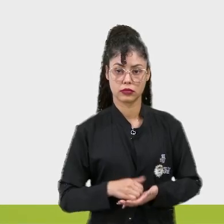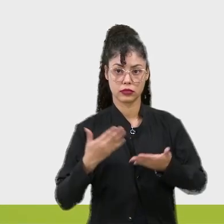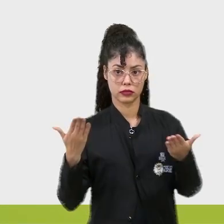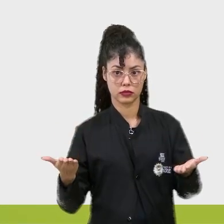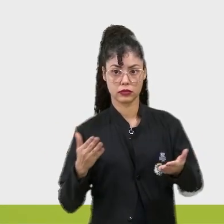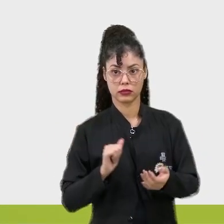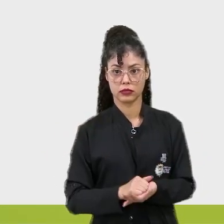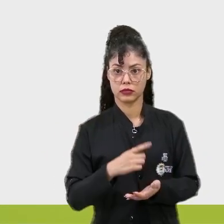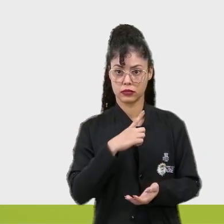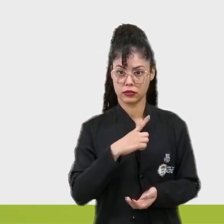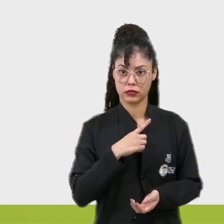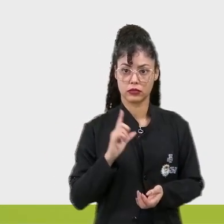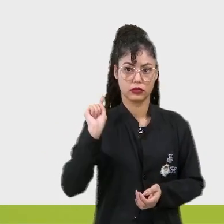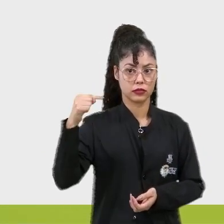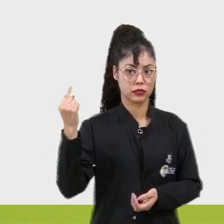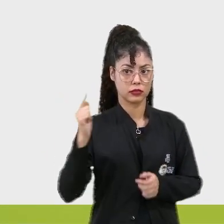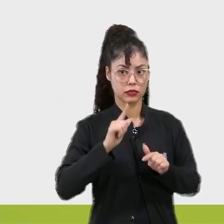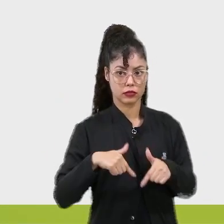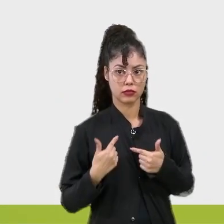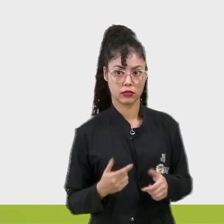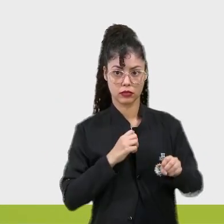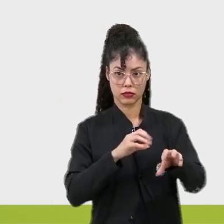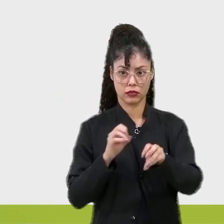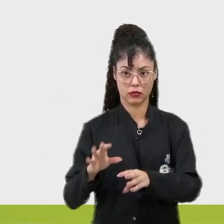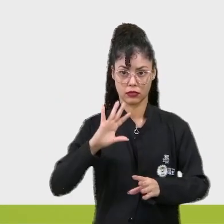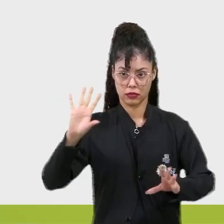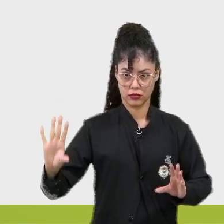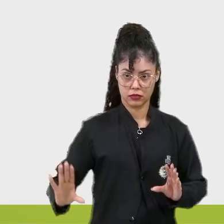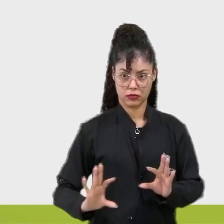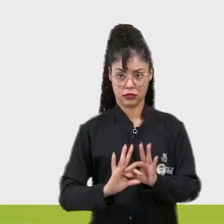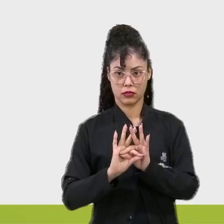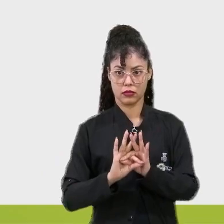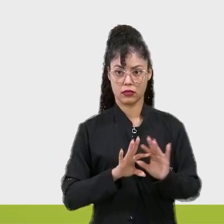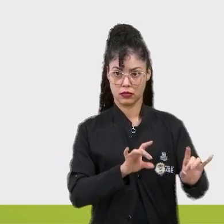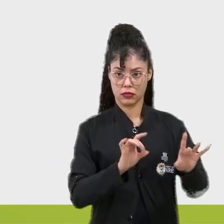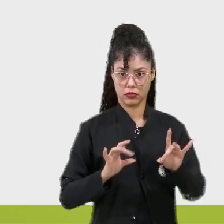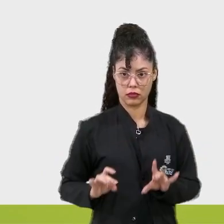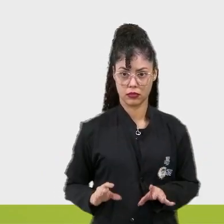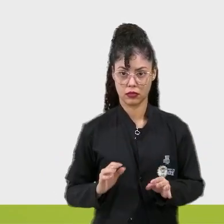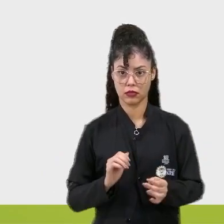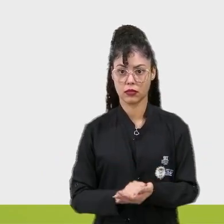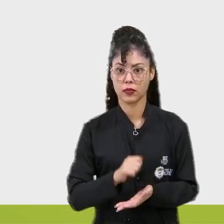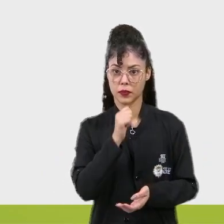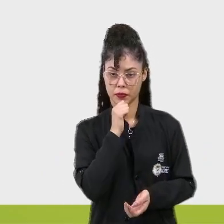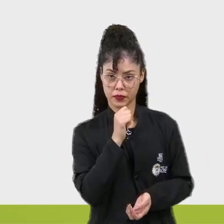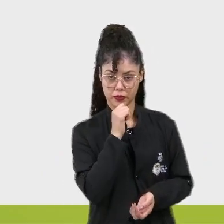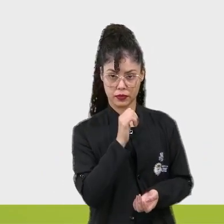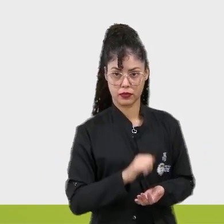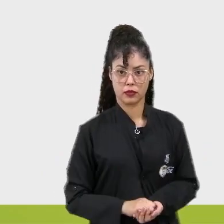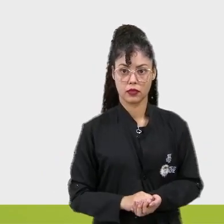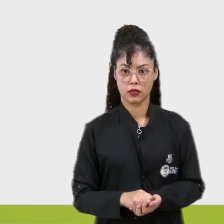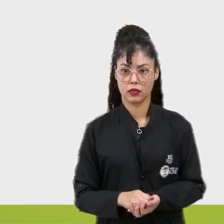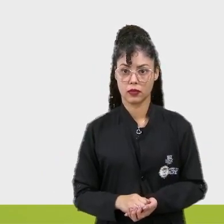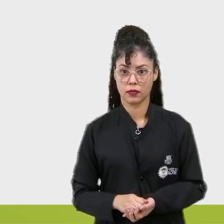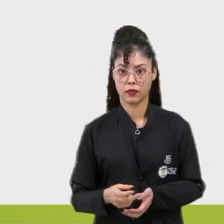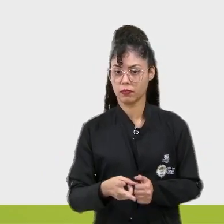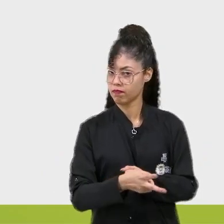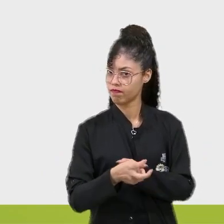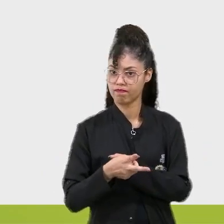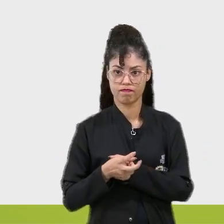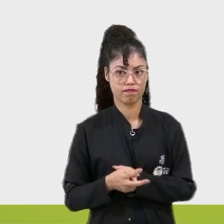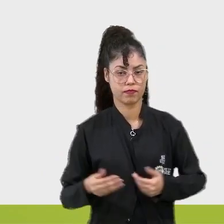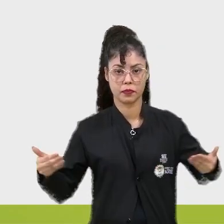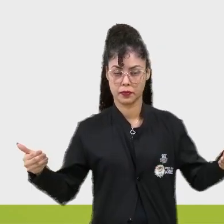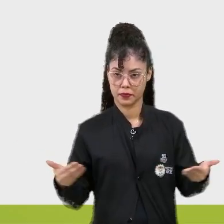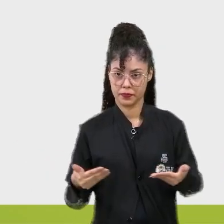Entretanto, há aqueles que defendem uma educação integral e técnica, ainda que não